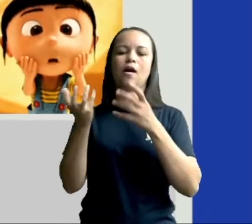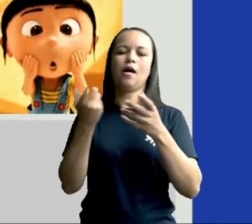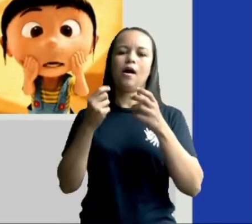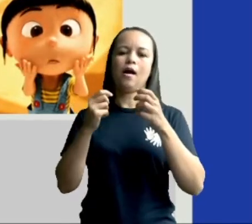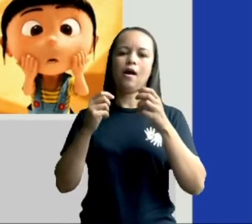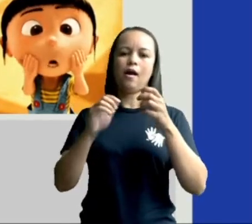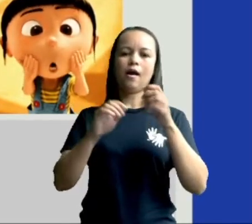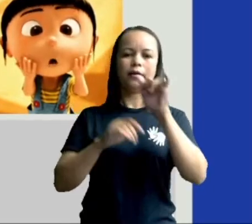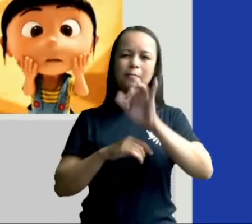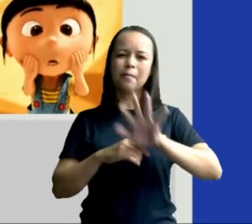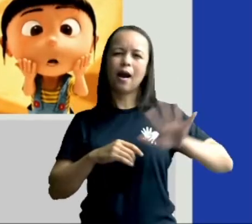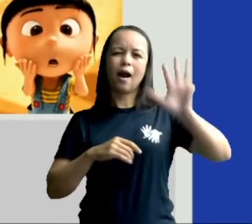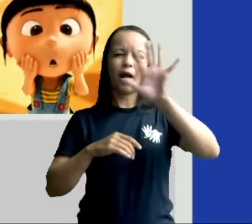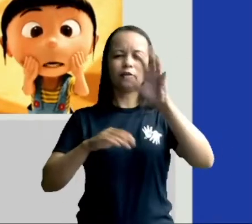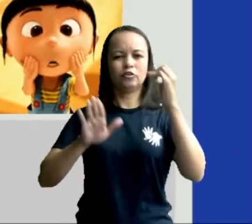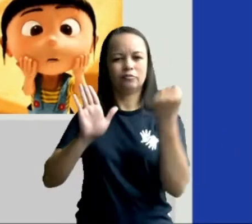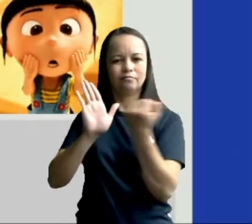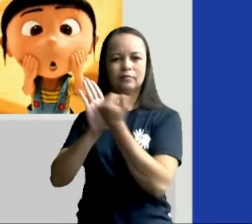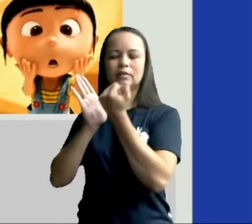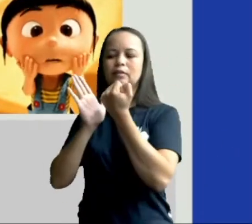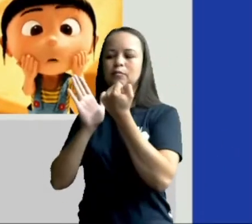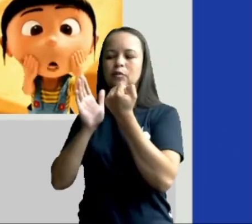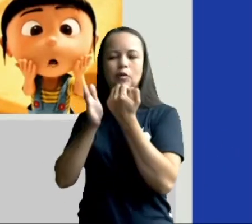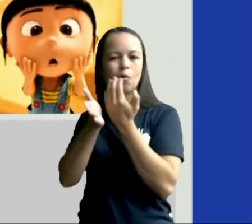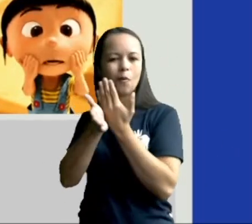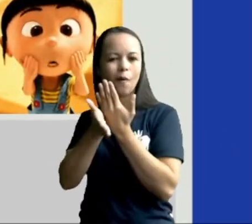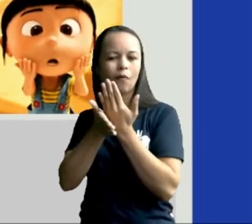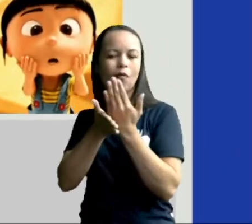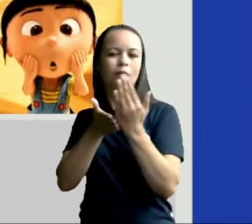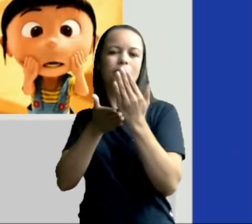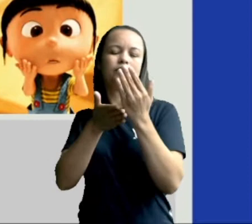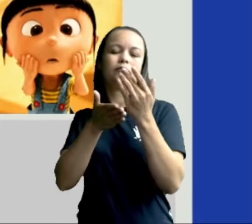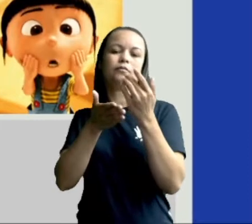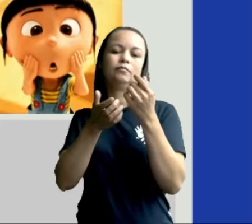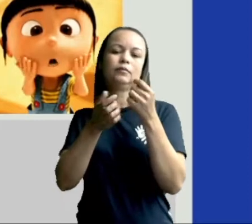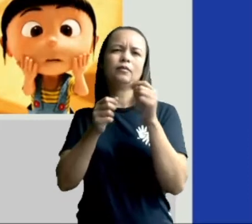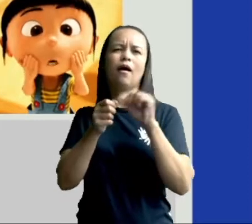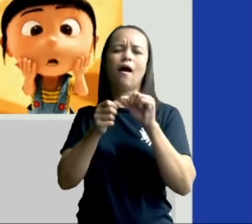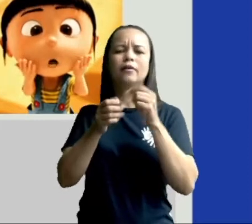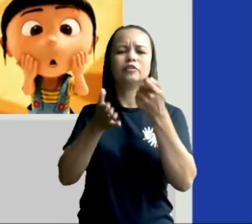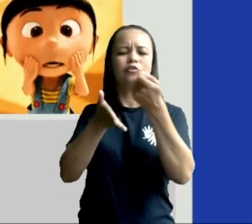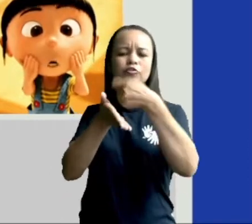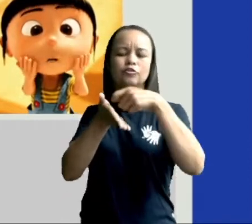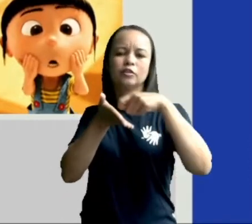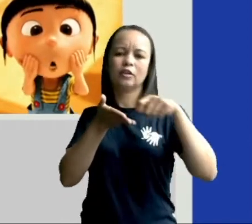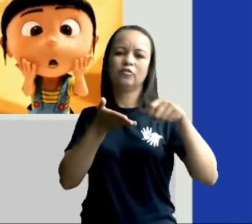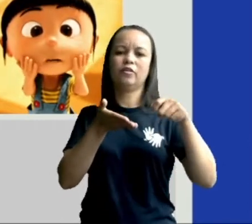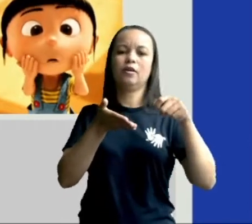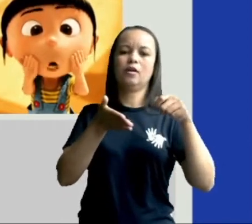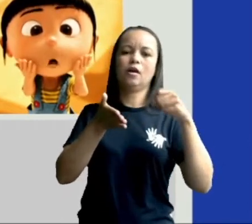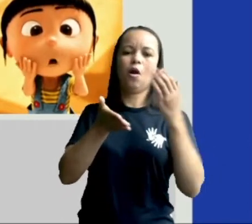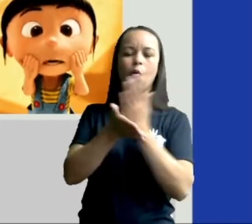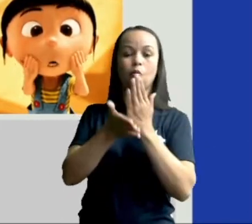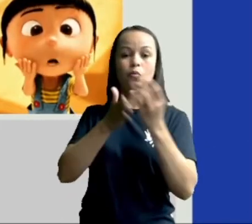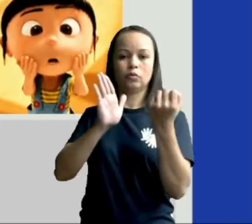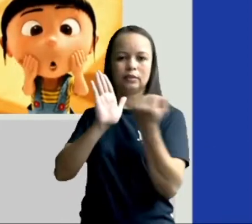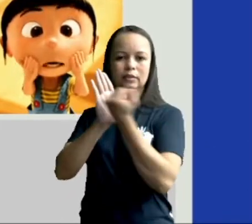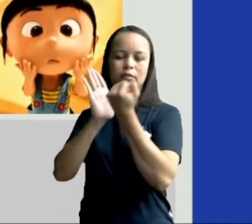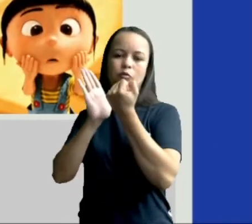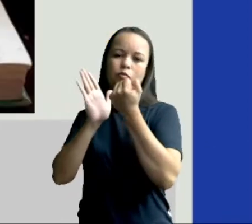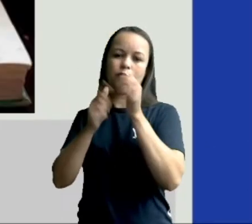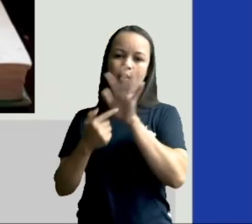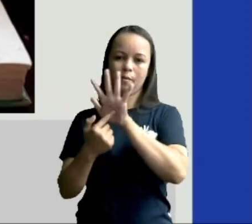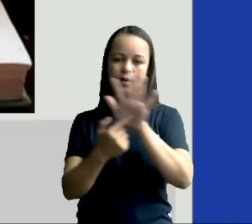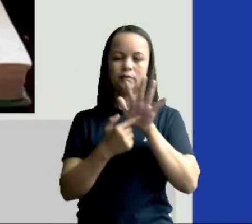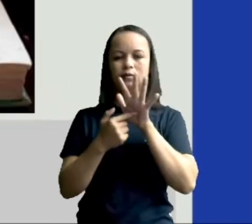a símbolos. Então, ele começou a tentar escrever alguns símbolos para representar a